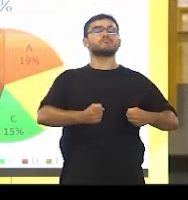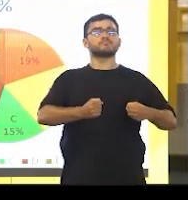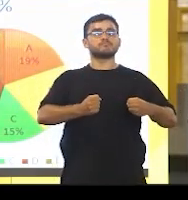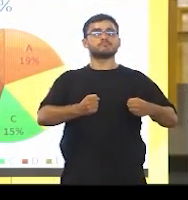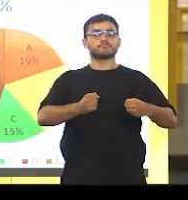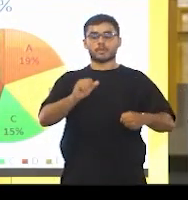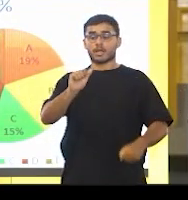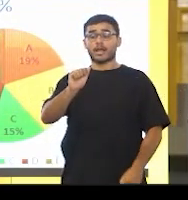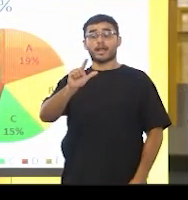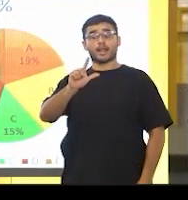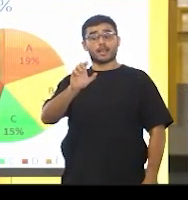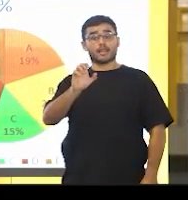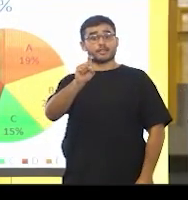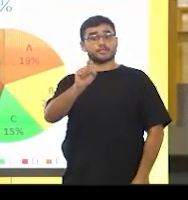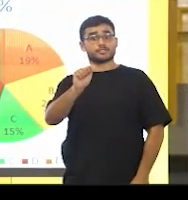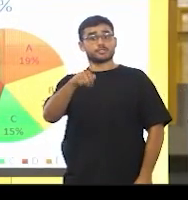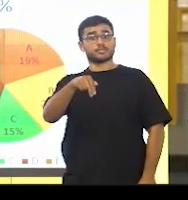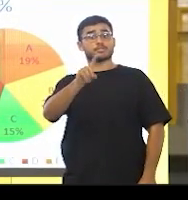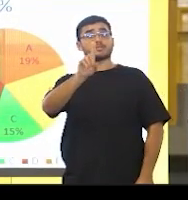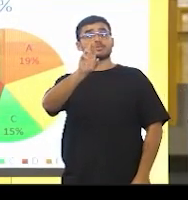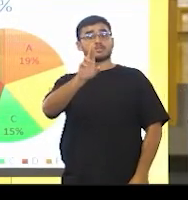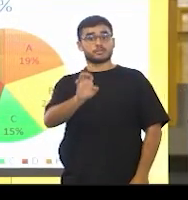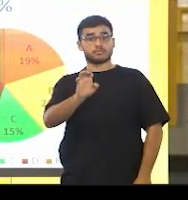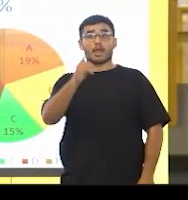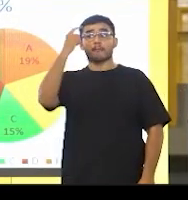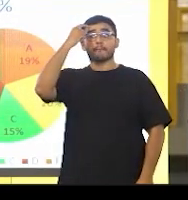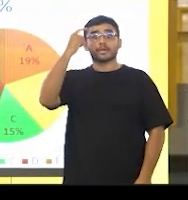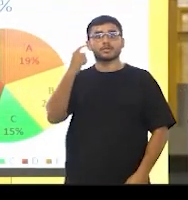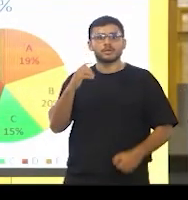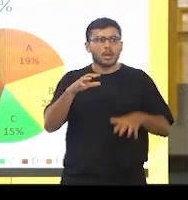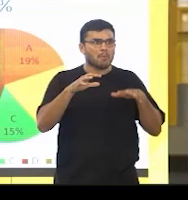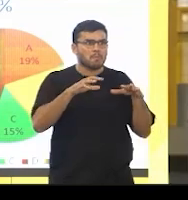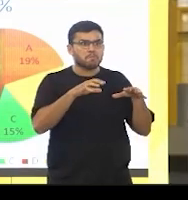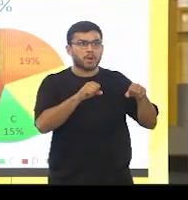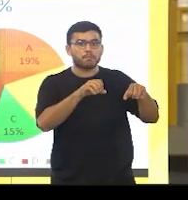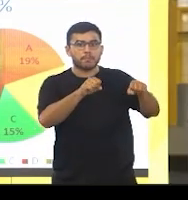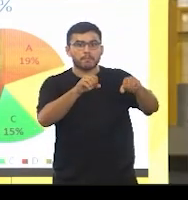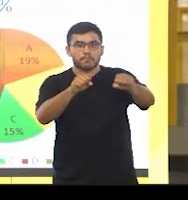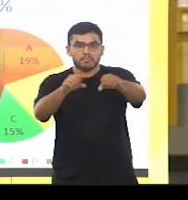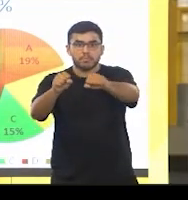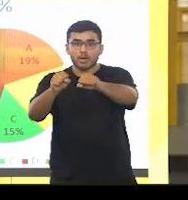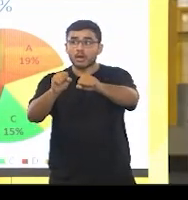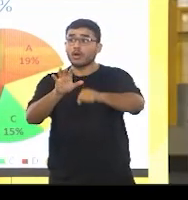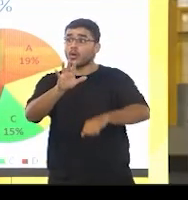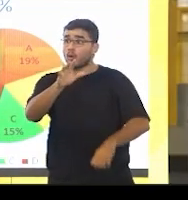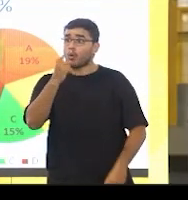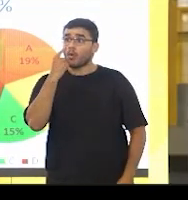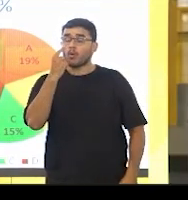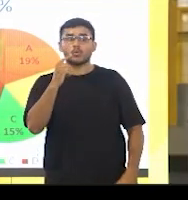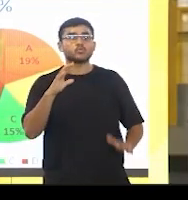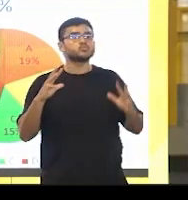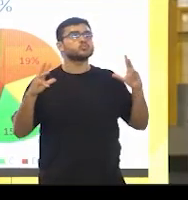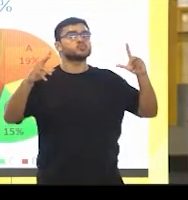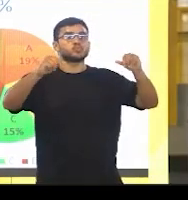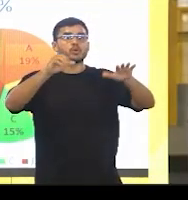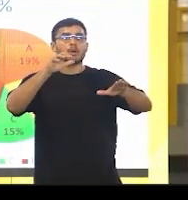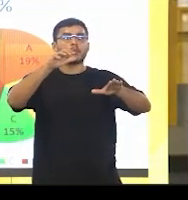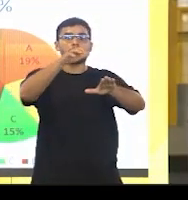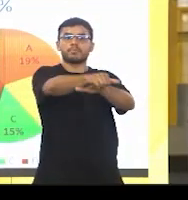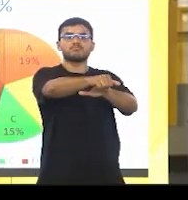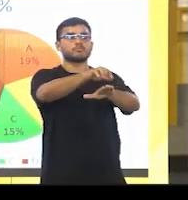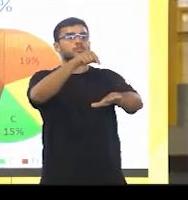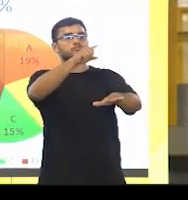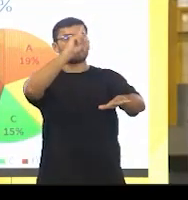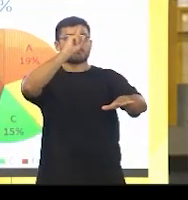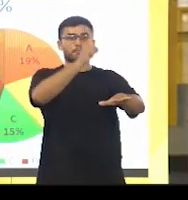uma forma de dominação que vai ser bem diferente da dominação do Império Romano. Olha para mim, ó. O Império